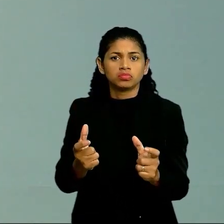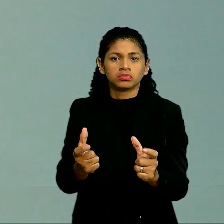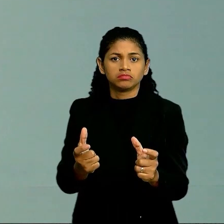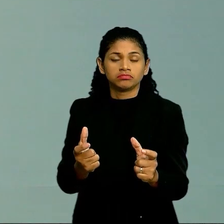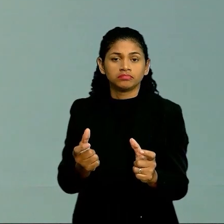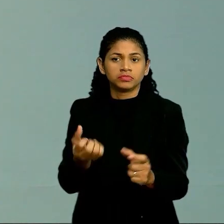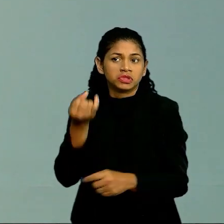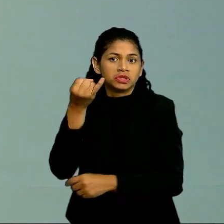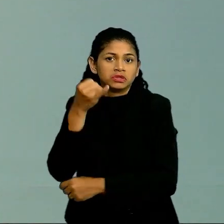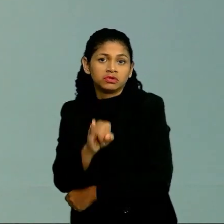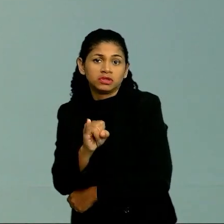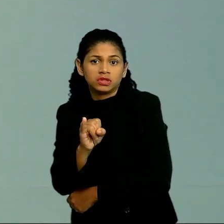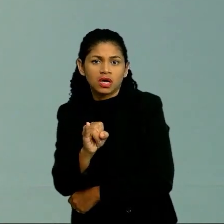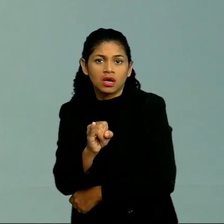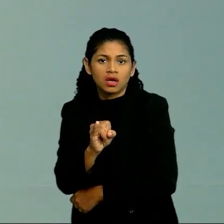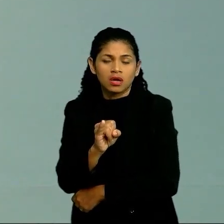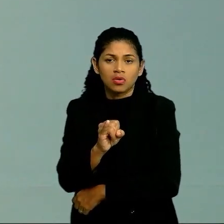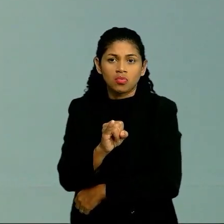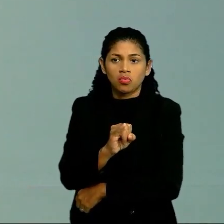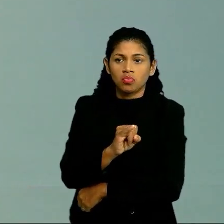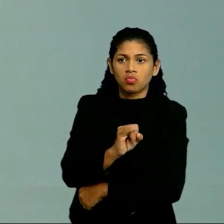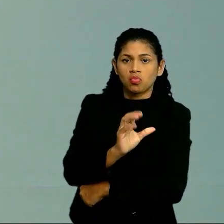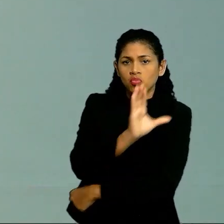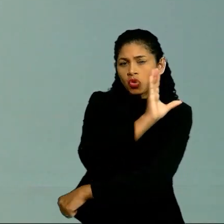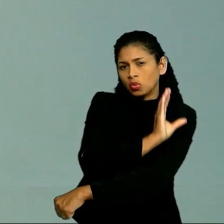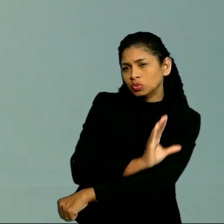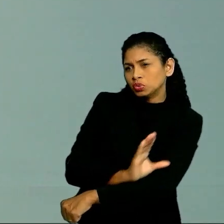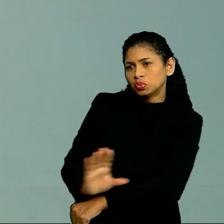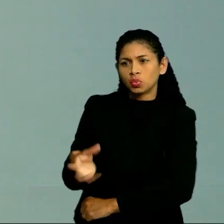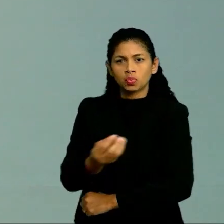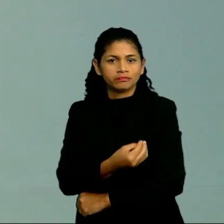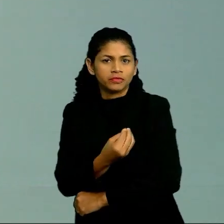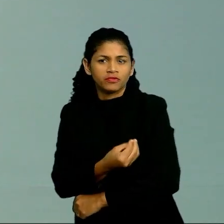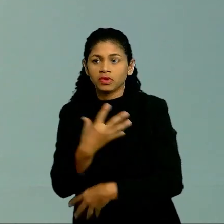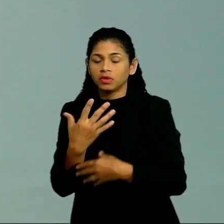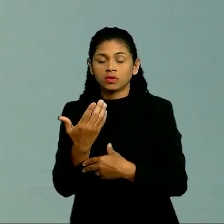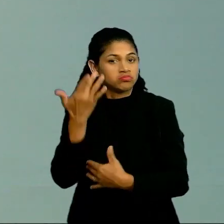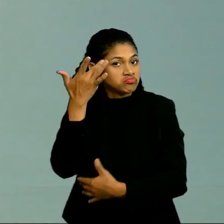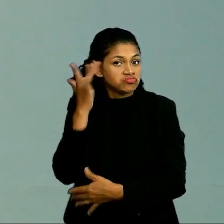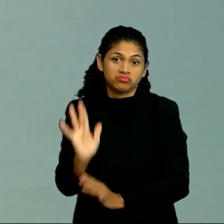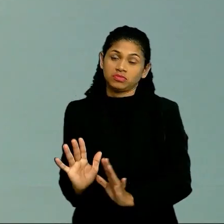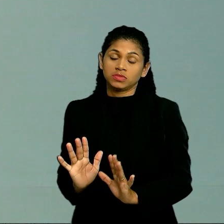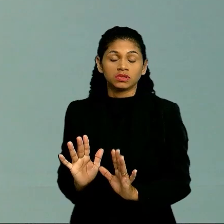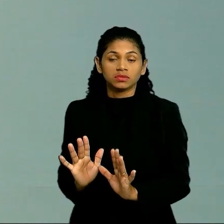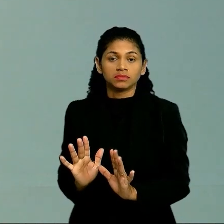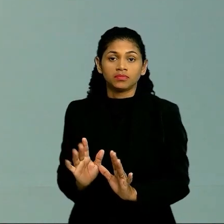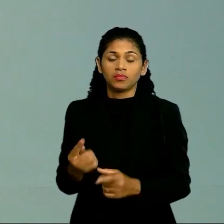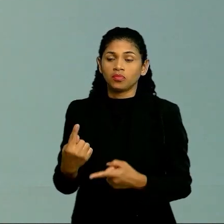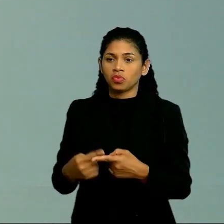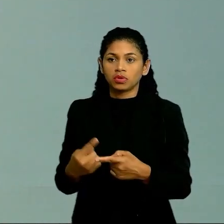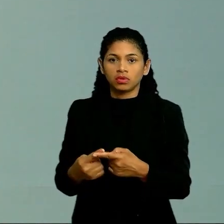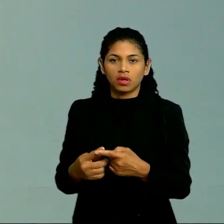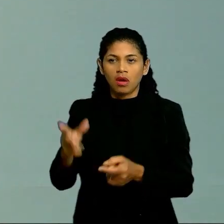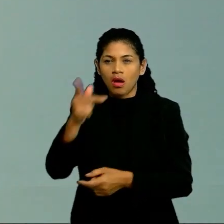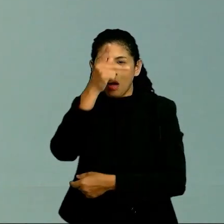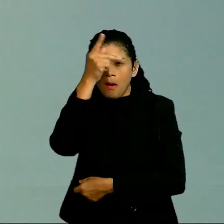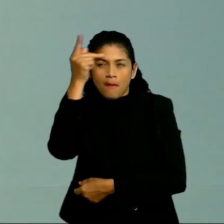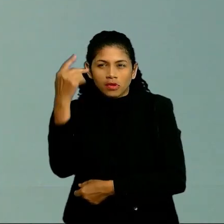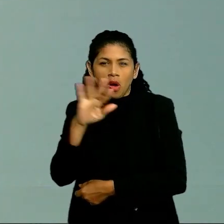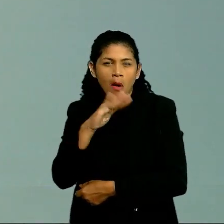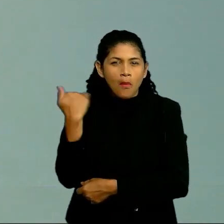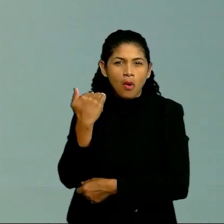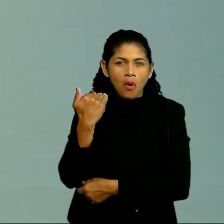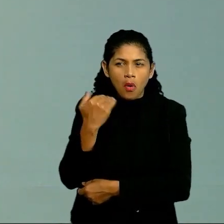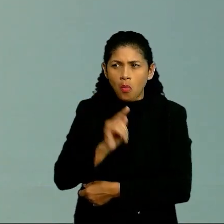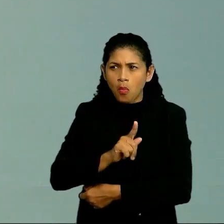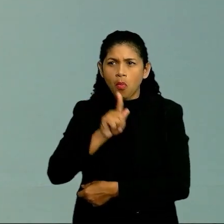ou se é um modo de vida. Então, ele vai condenar a metafísica, entre outras coisas, porque promete uma vida para além